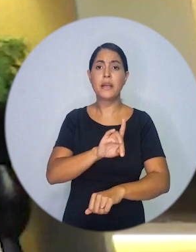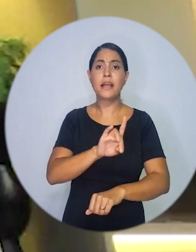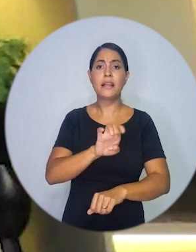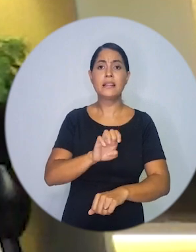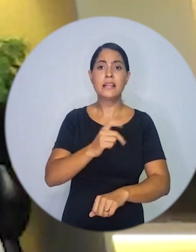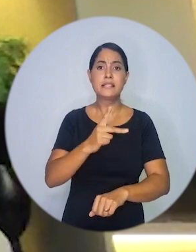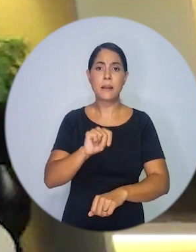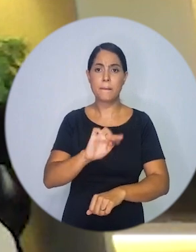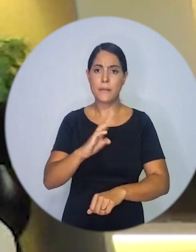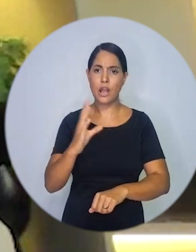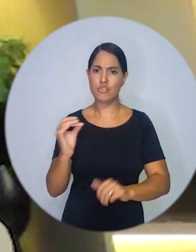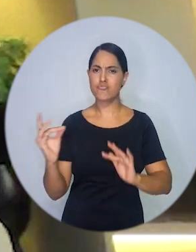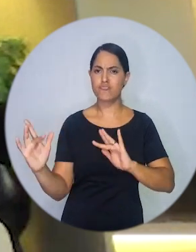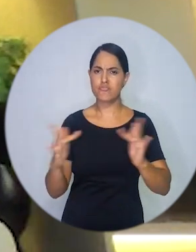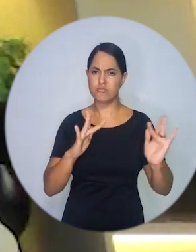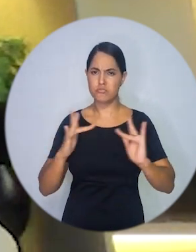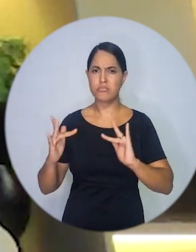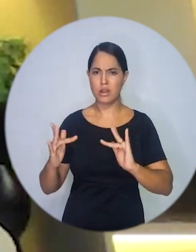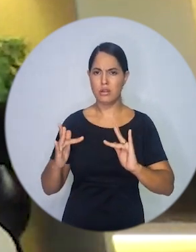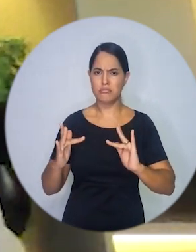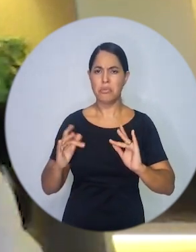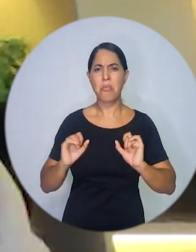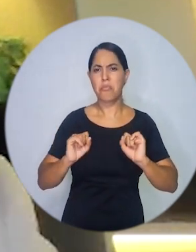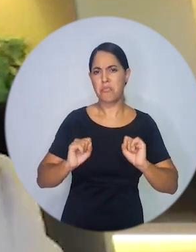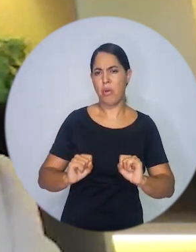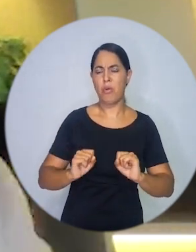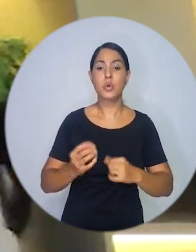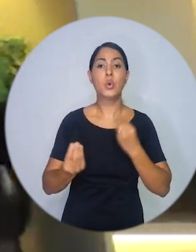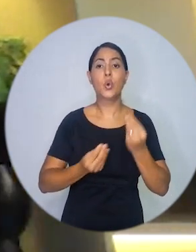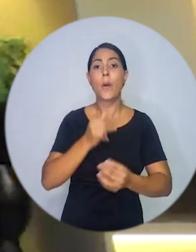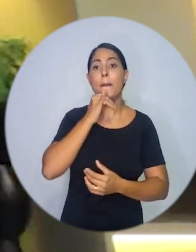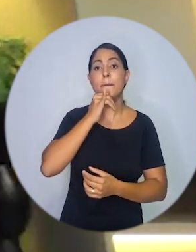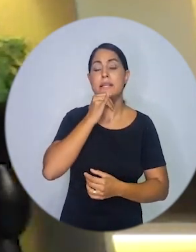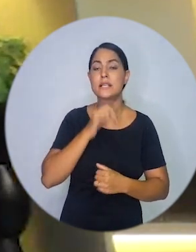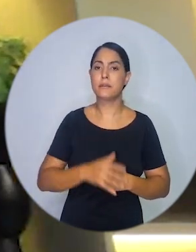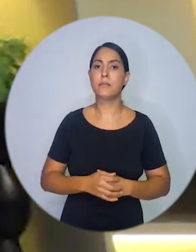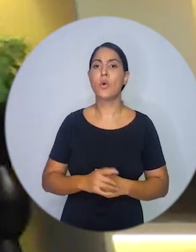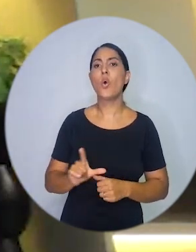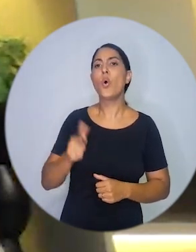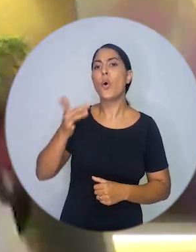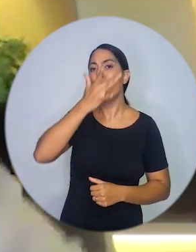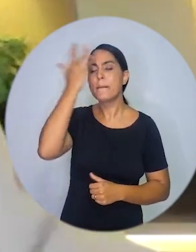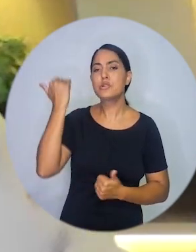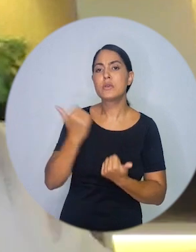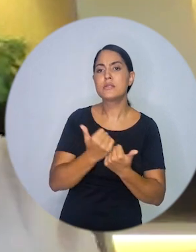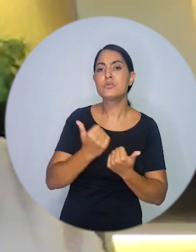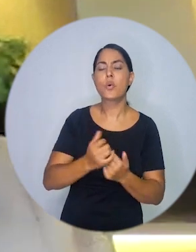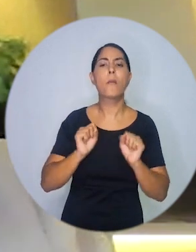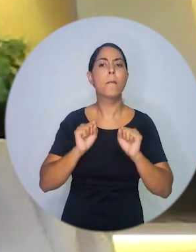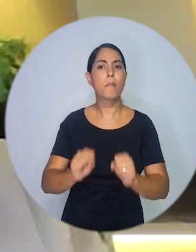com o advogado, né? O contato do advogado. Pode chamar assessores, pode deixar a